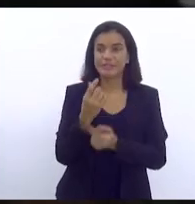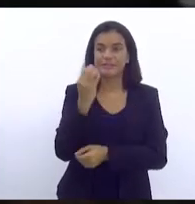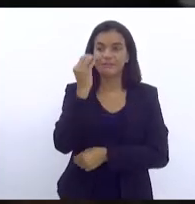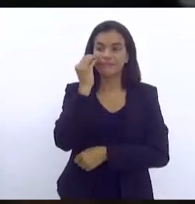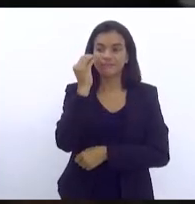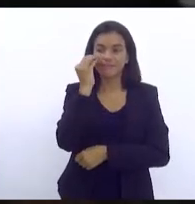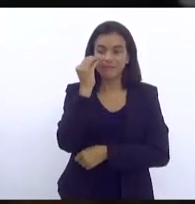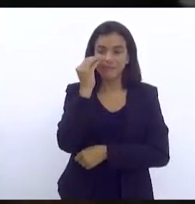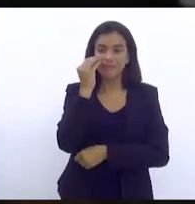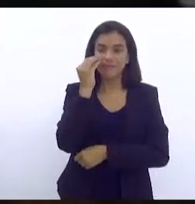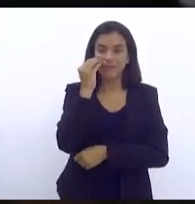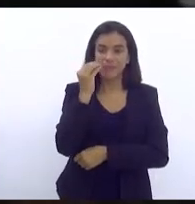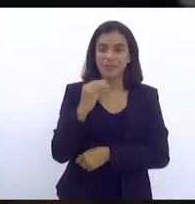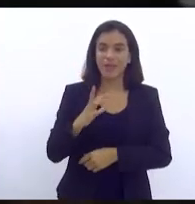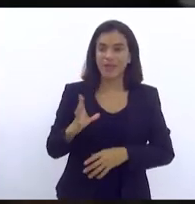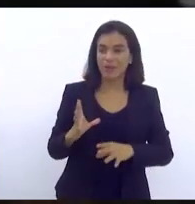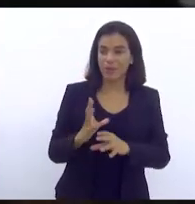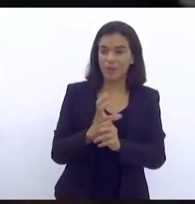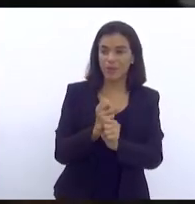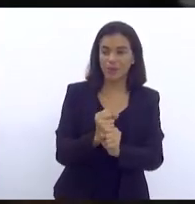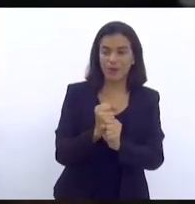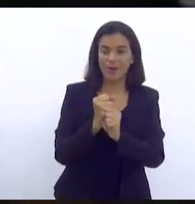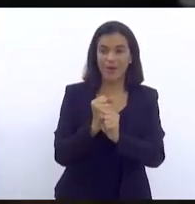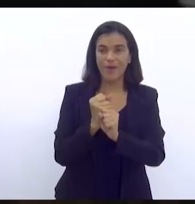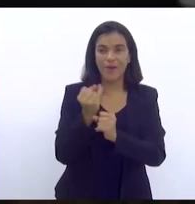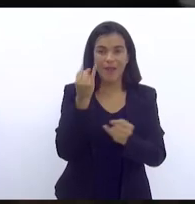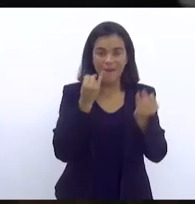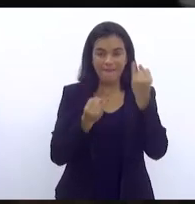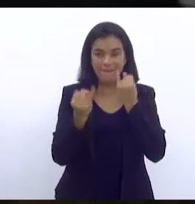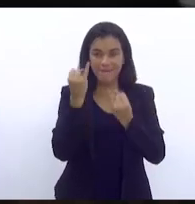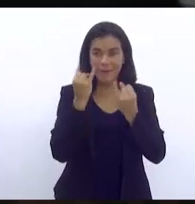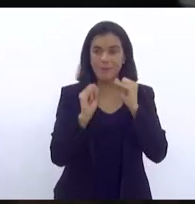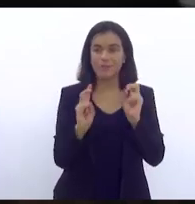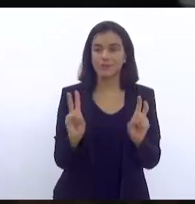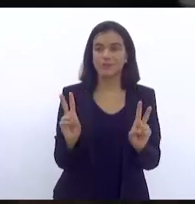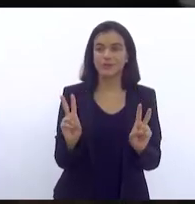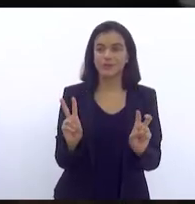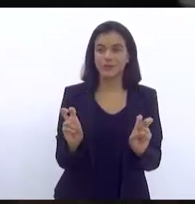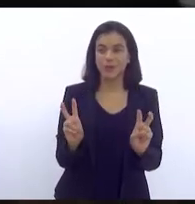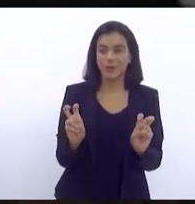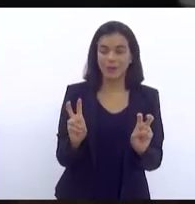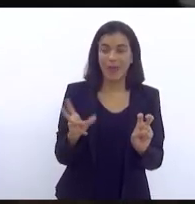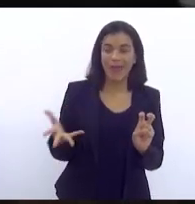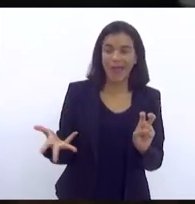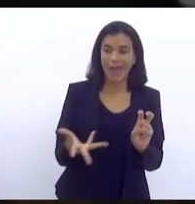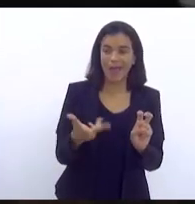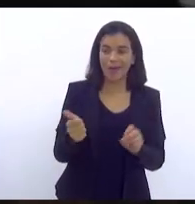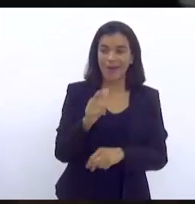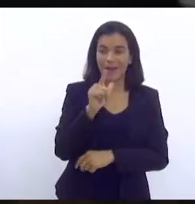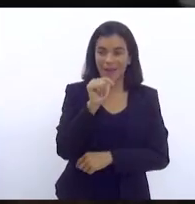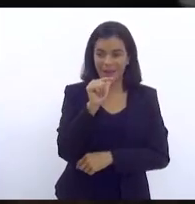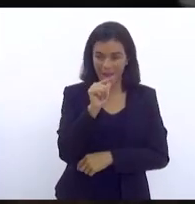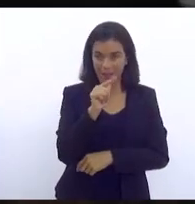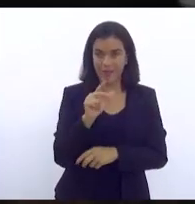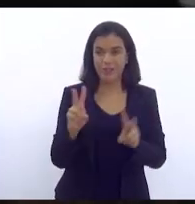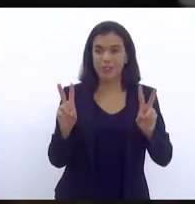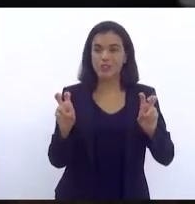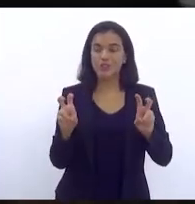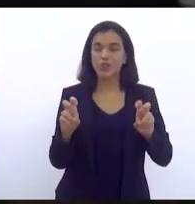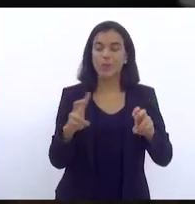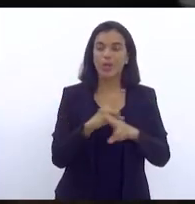eh ter um dado né uma medição sobre a qualidade da água do que Tang